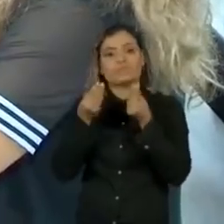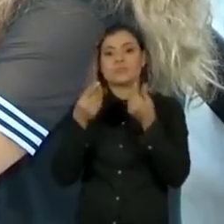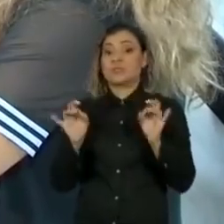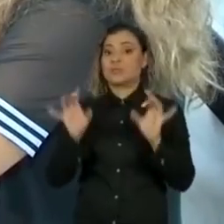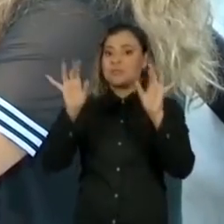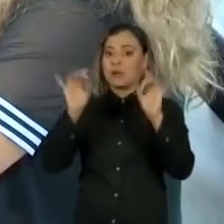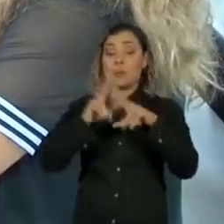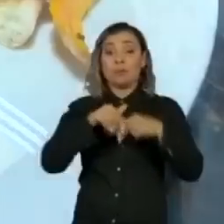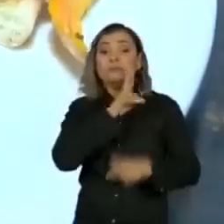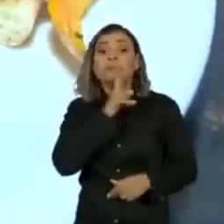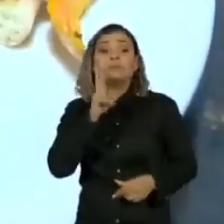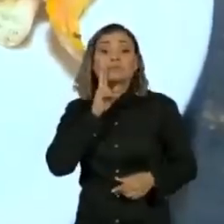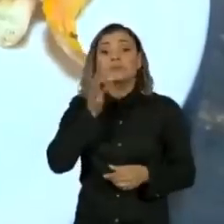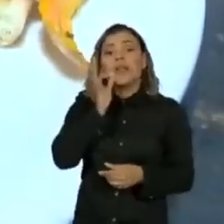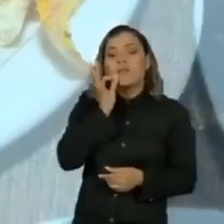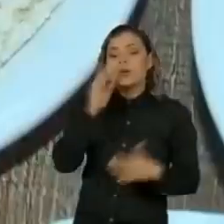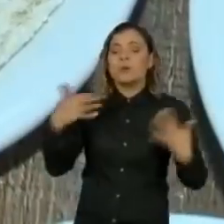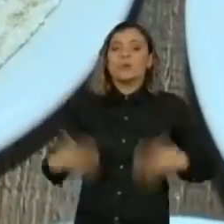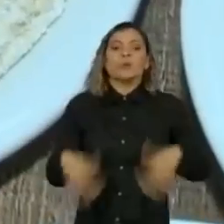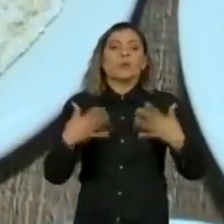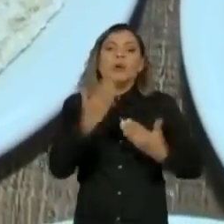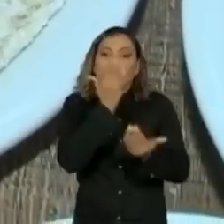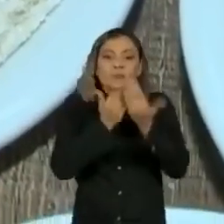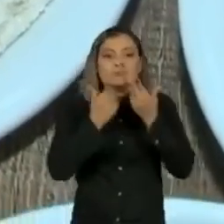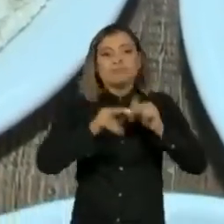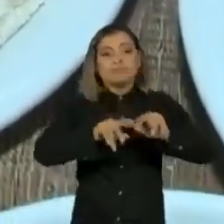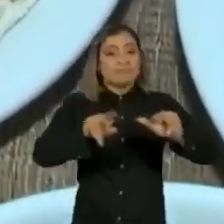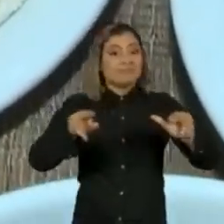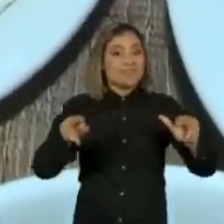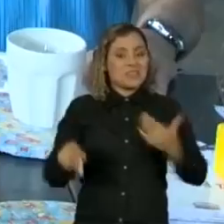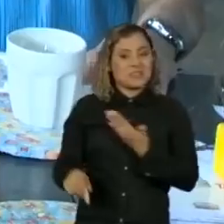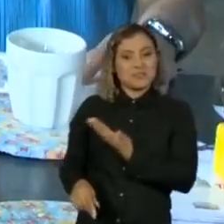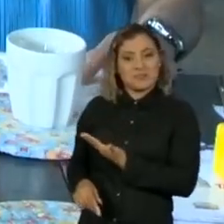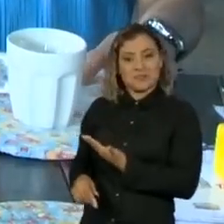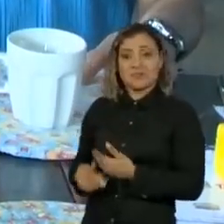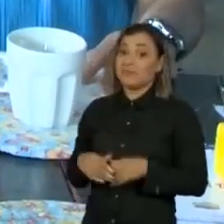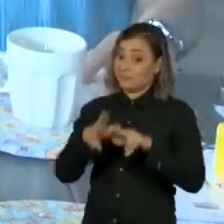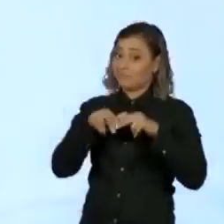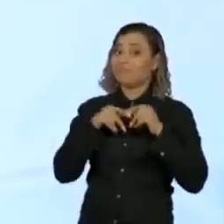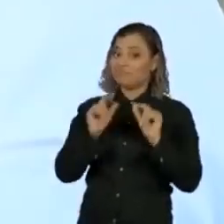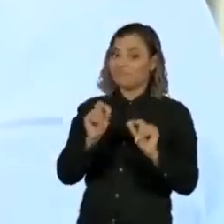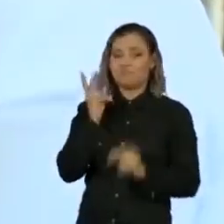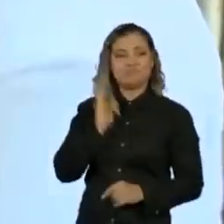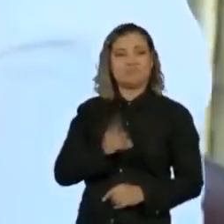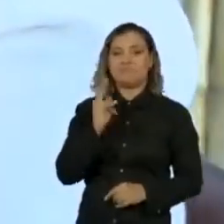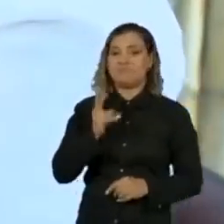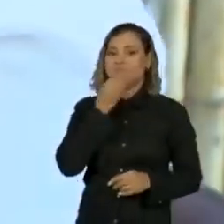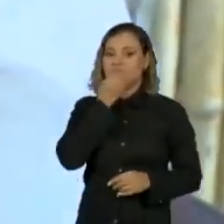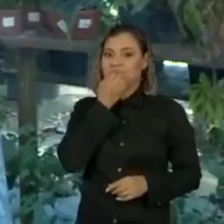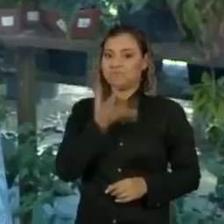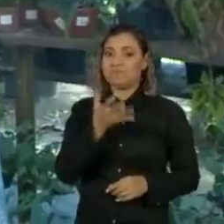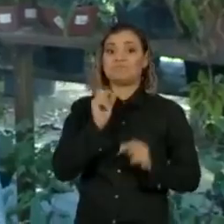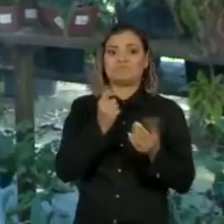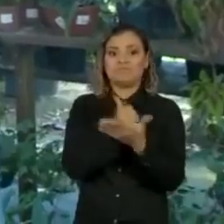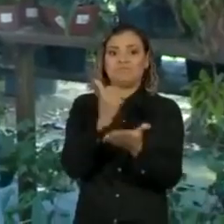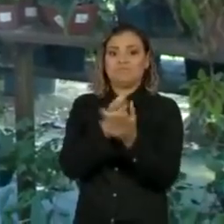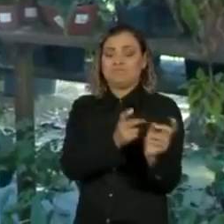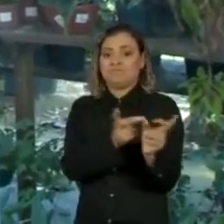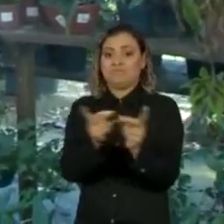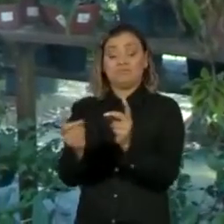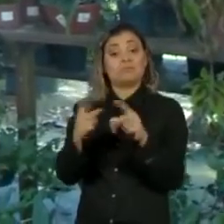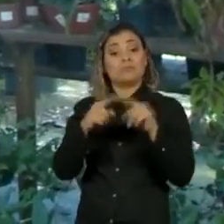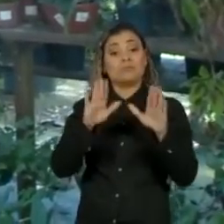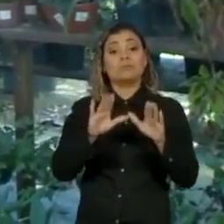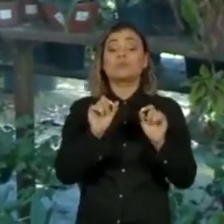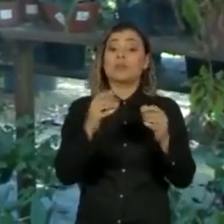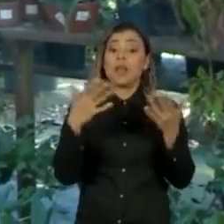Este restaurante café investe nos sabores da região. O motivo? Para estar sempre movimentado. O que o amazonense gosta